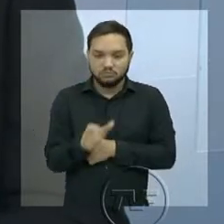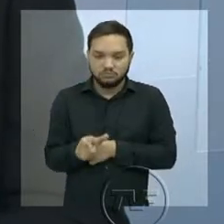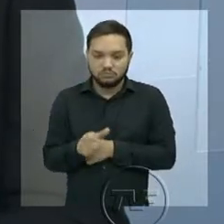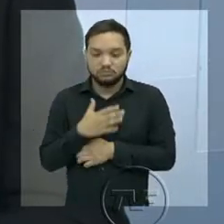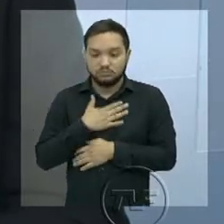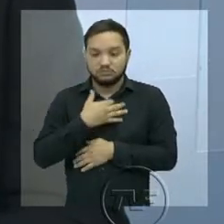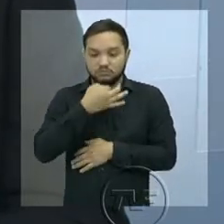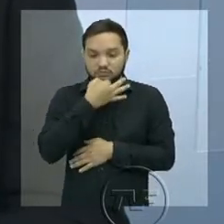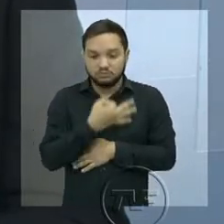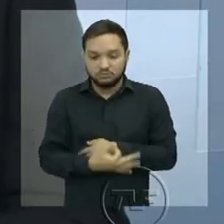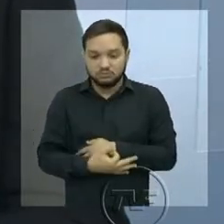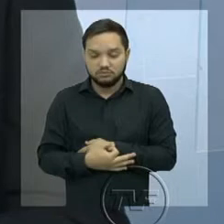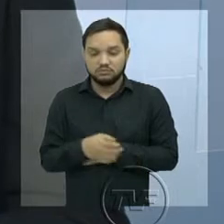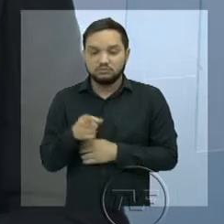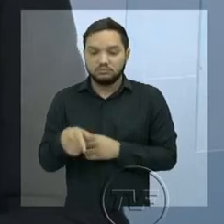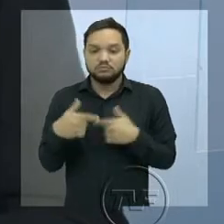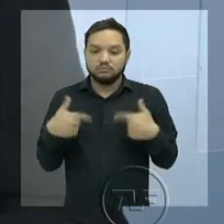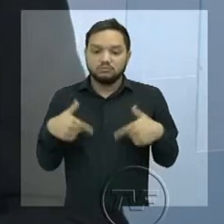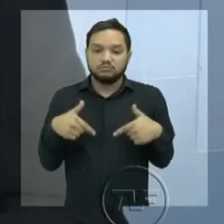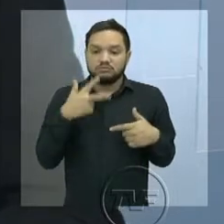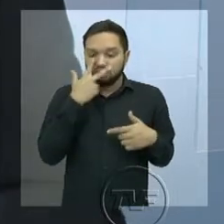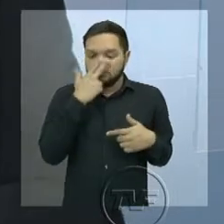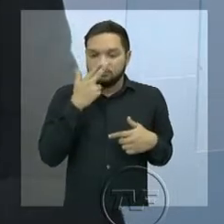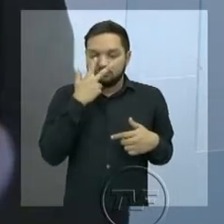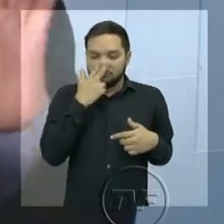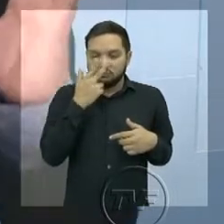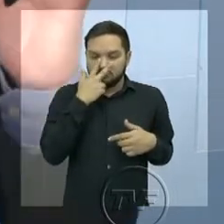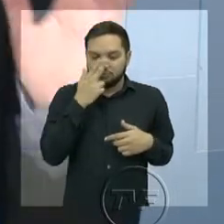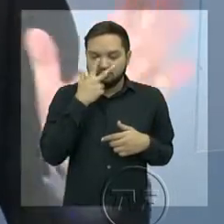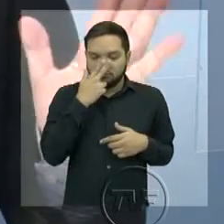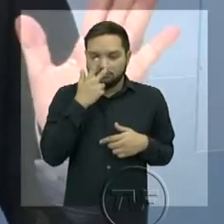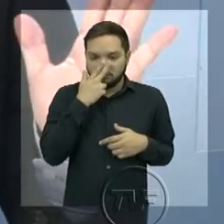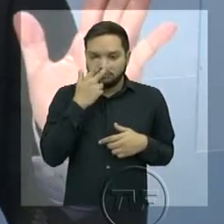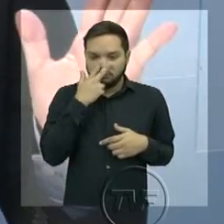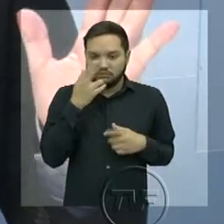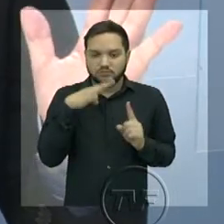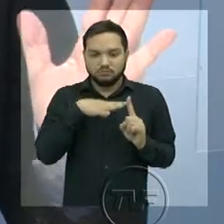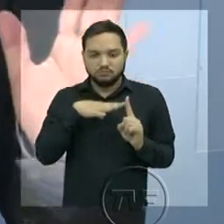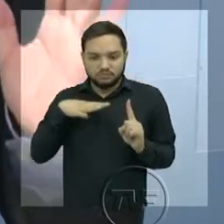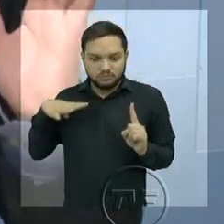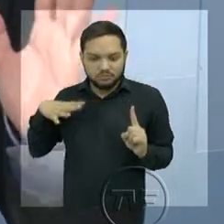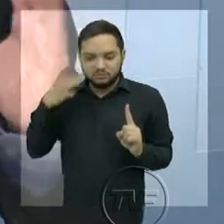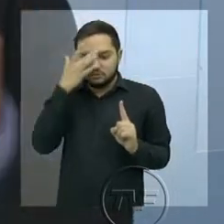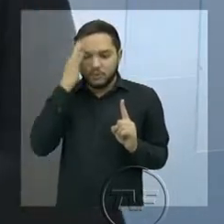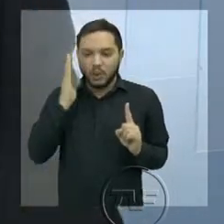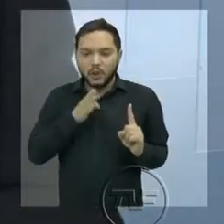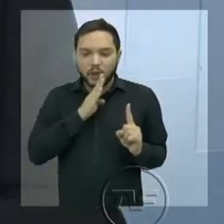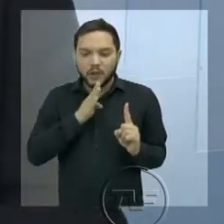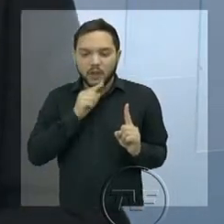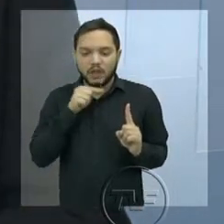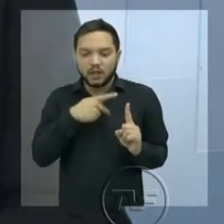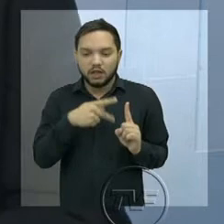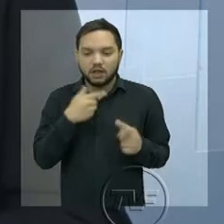minha avaliação, ele ocupando esse espaço, ele vai ocupar uma vitrine maior, Paulo, que